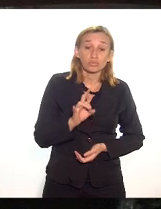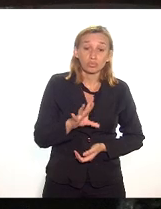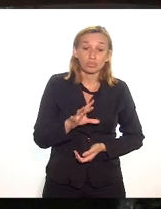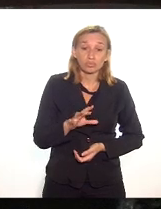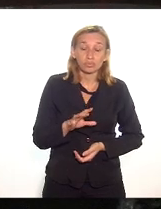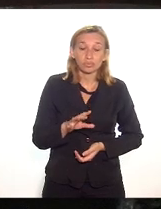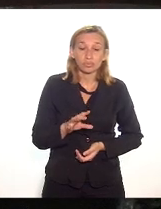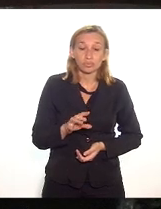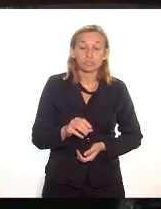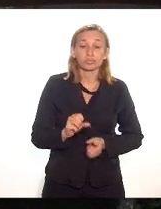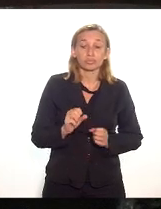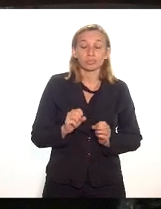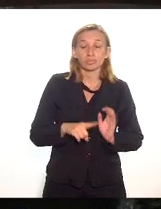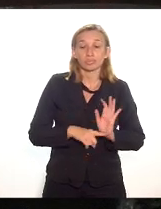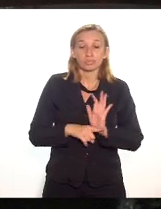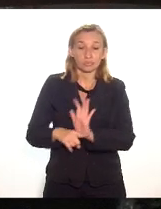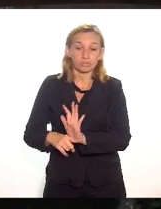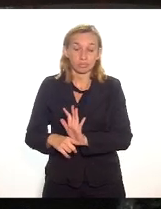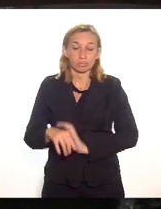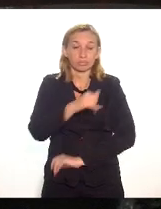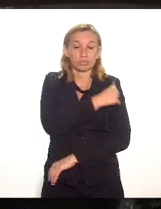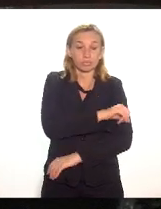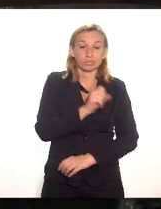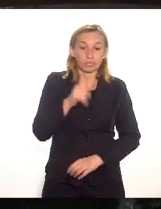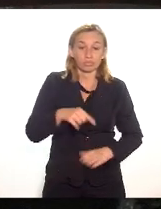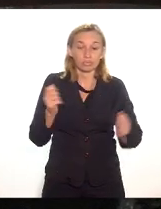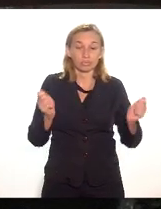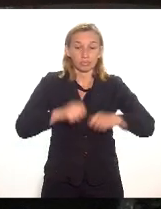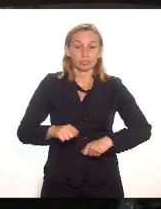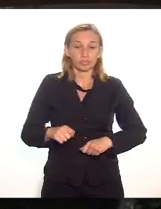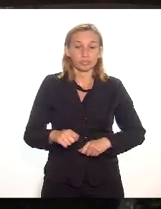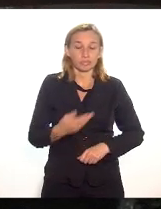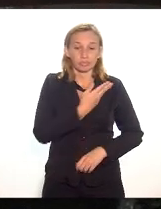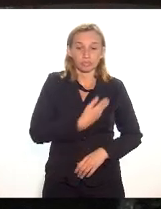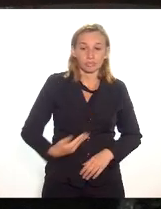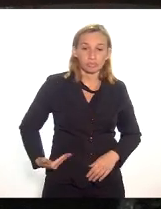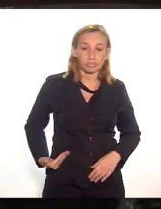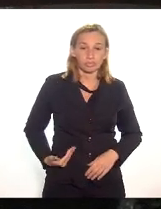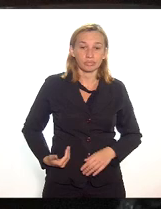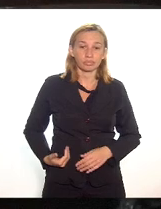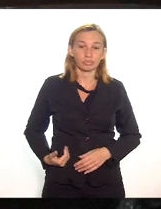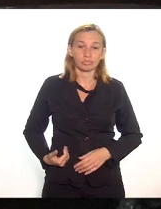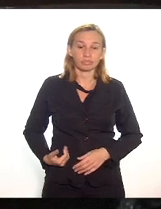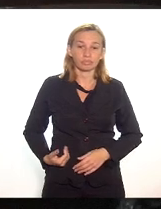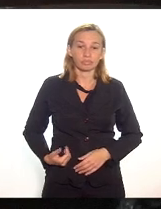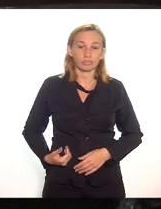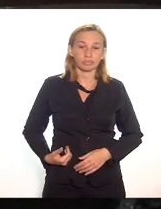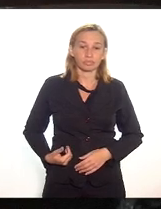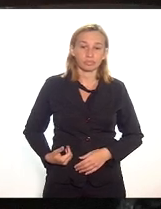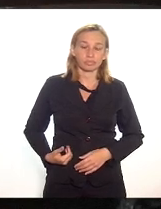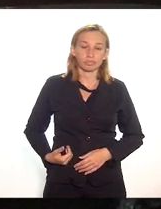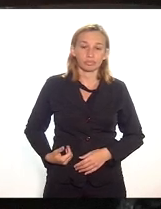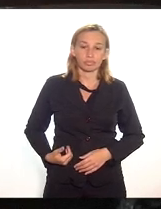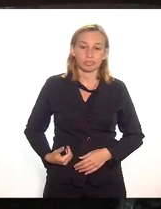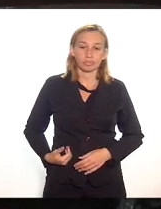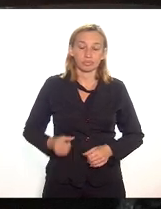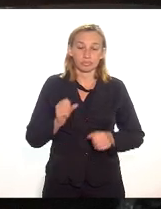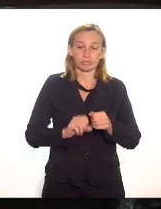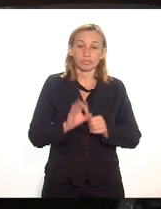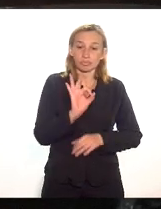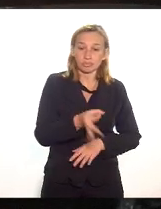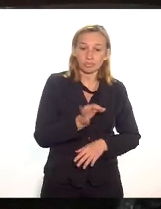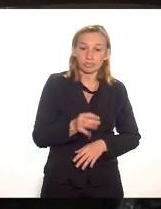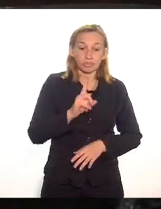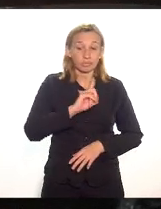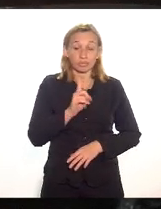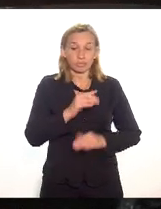buraco é a possibilidade do governador governar sem ser submisso ao presidente da